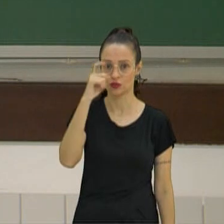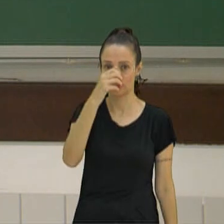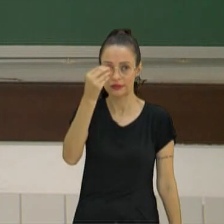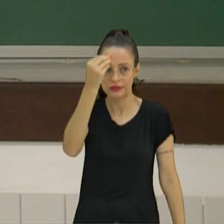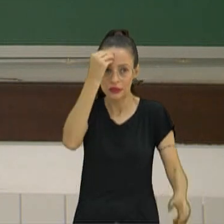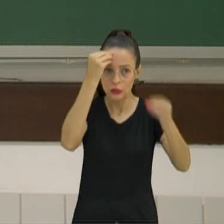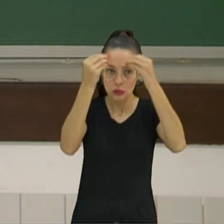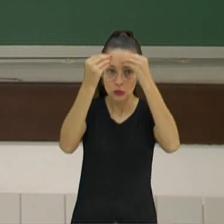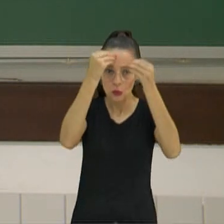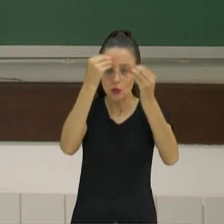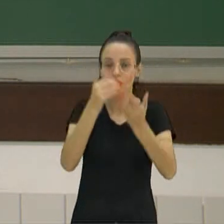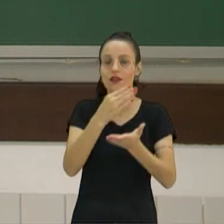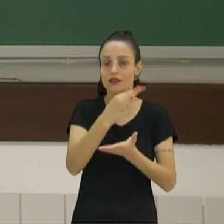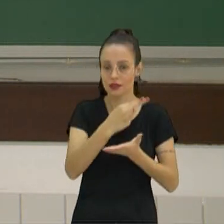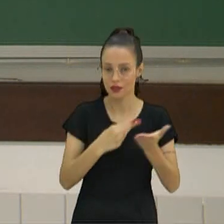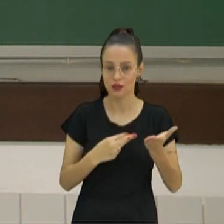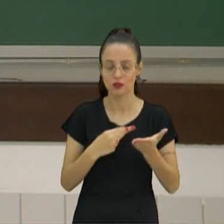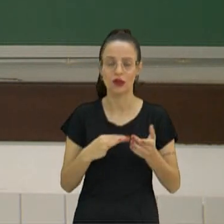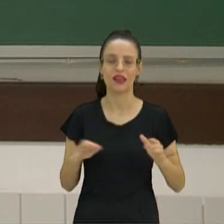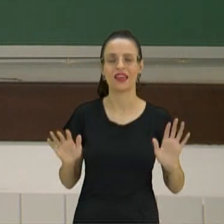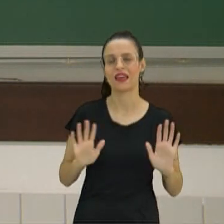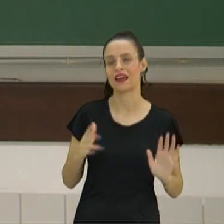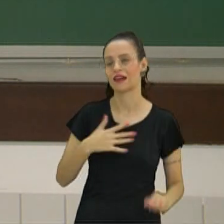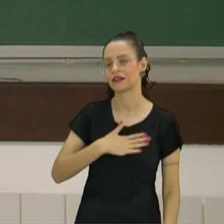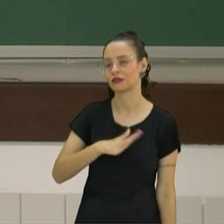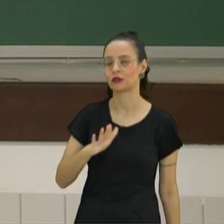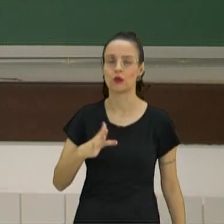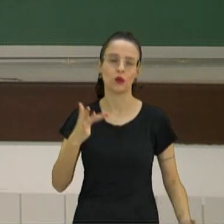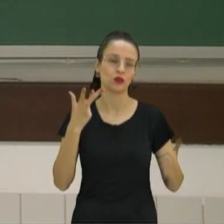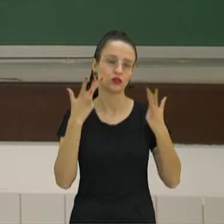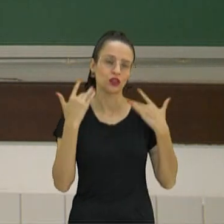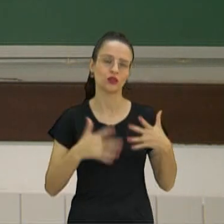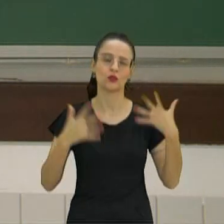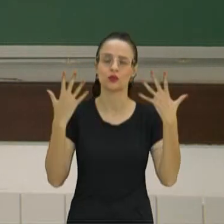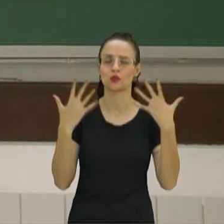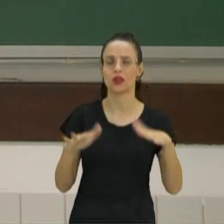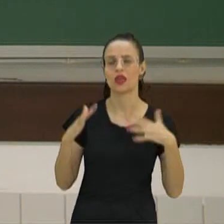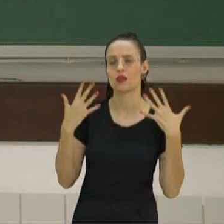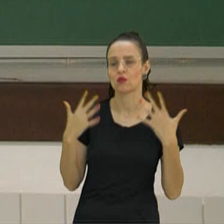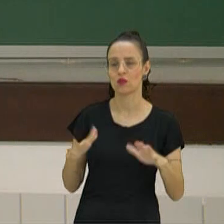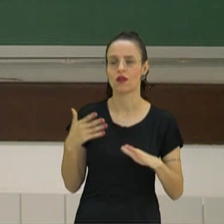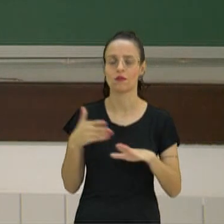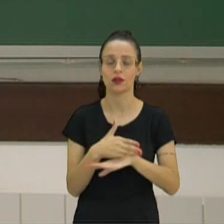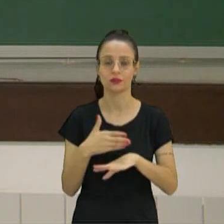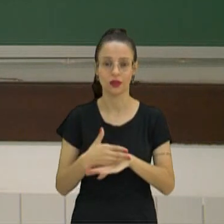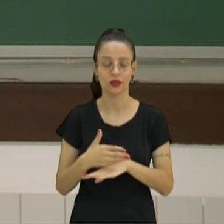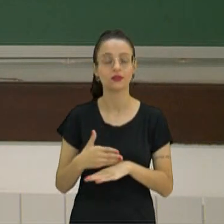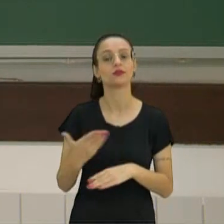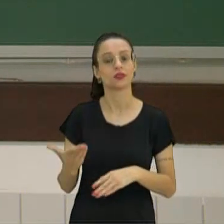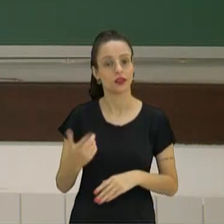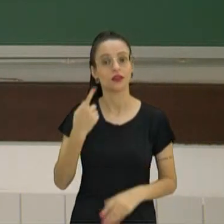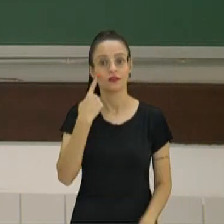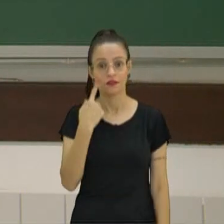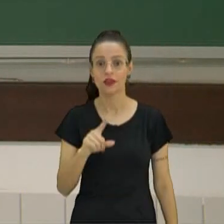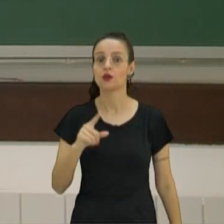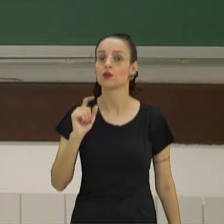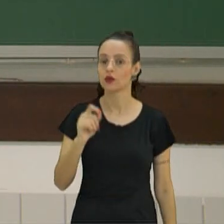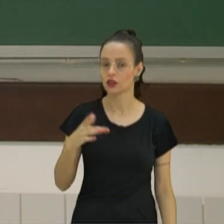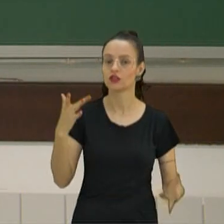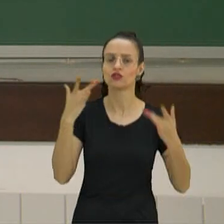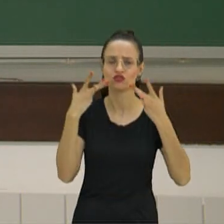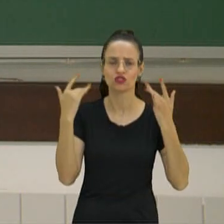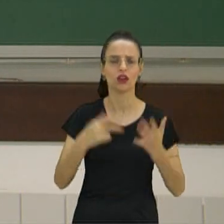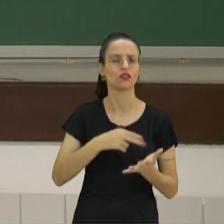decorar, memorizar textos, fica assim, eu não gosto de teatro, não quero fazer, não quero participar. E a gente vai descobrir que no teatro